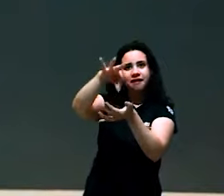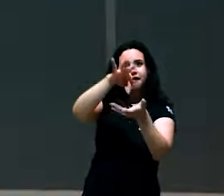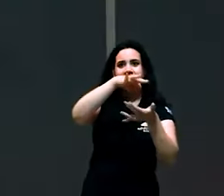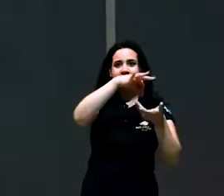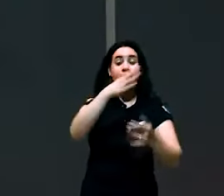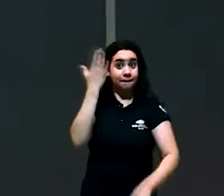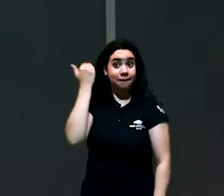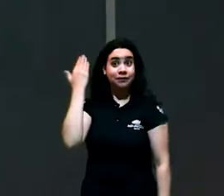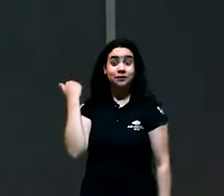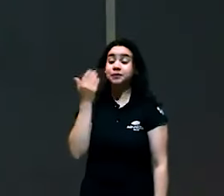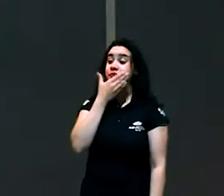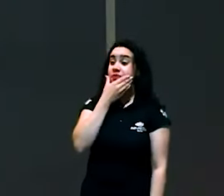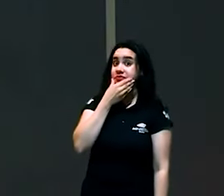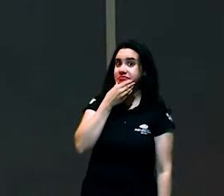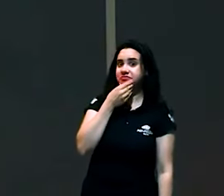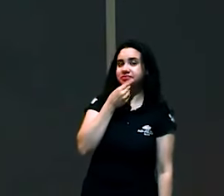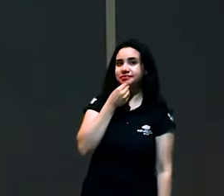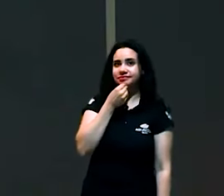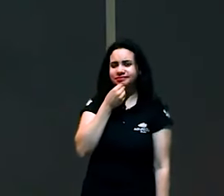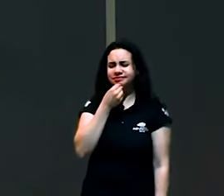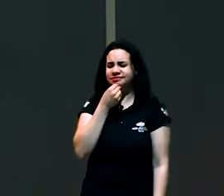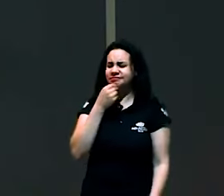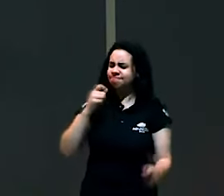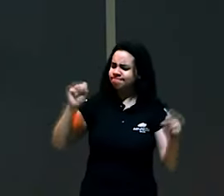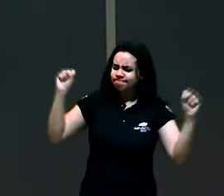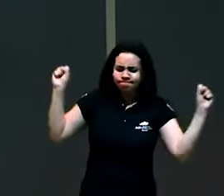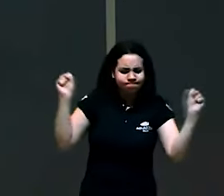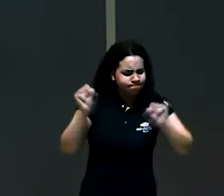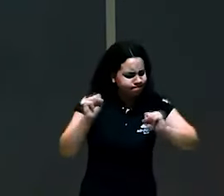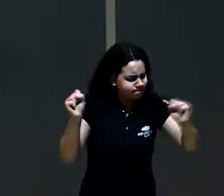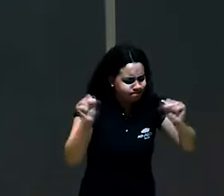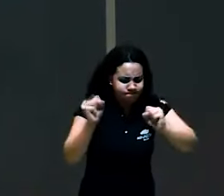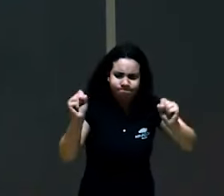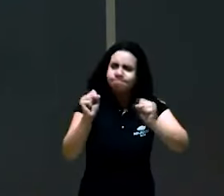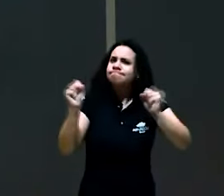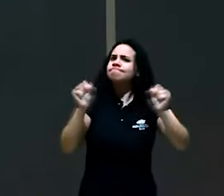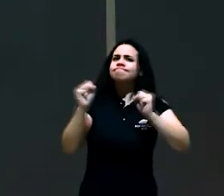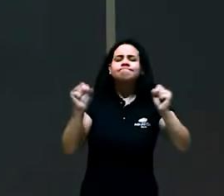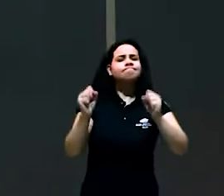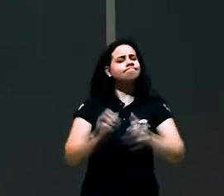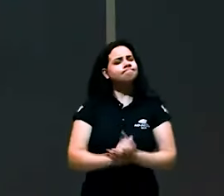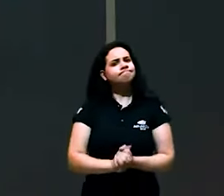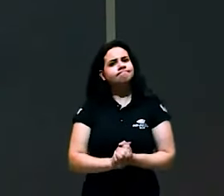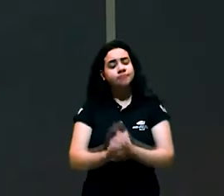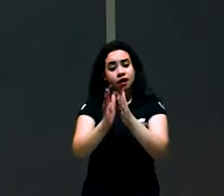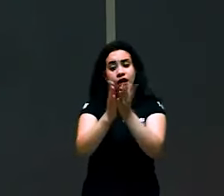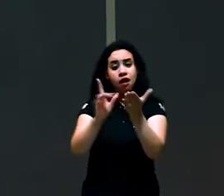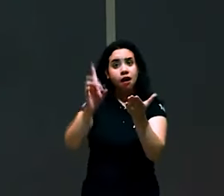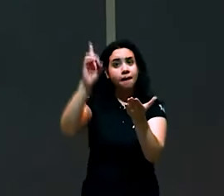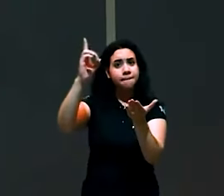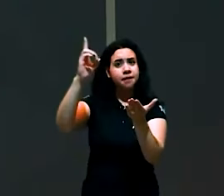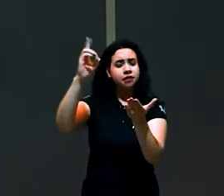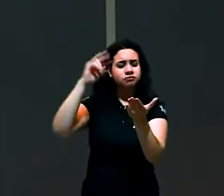tão apaixonado pela doutrina da santificação e a evidência de falar